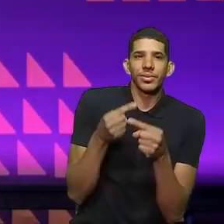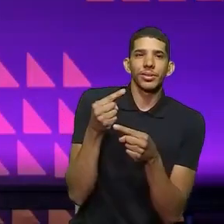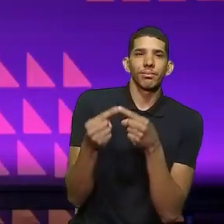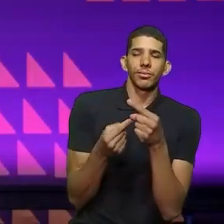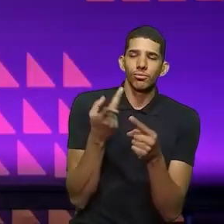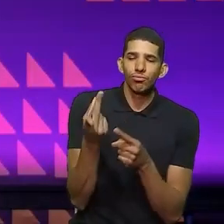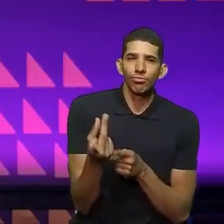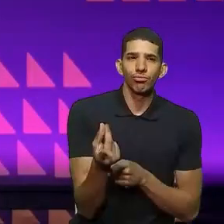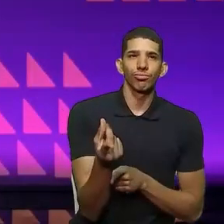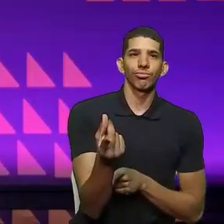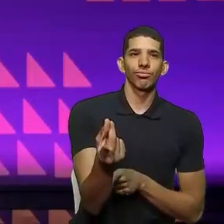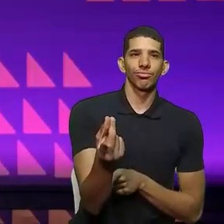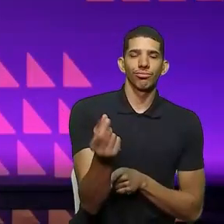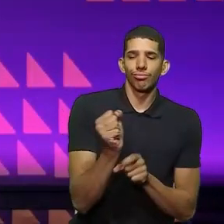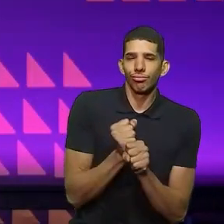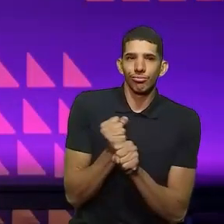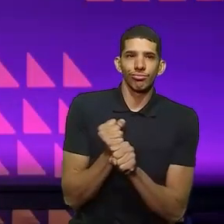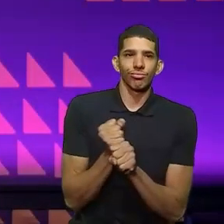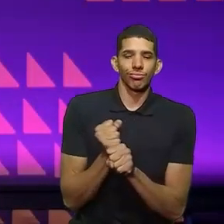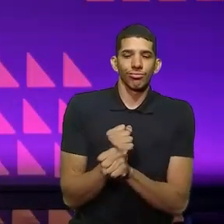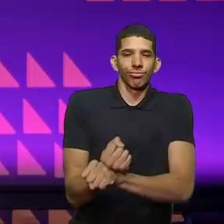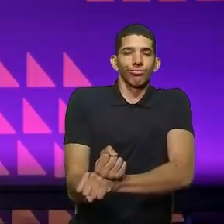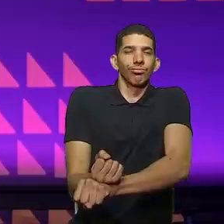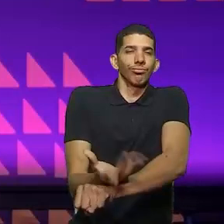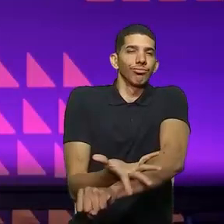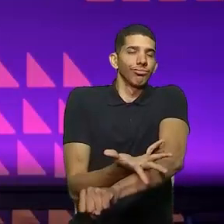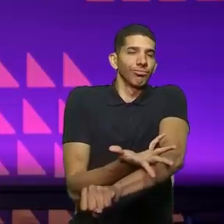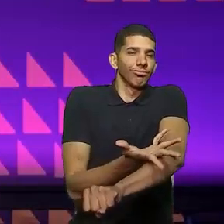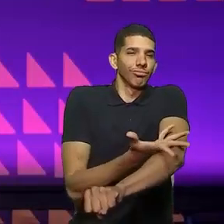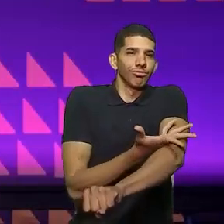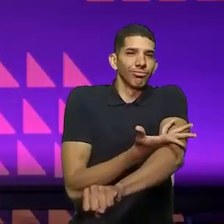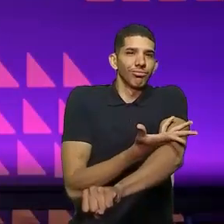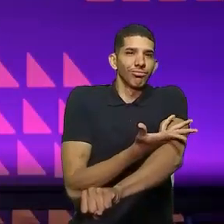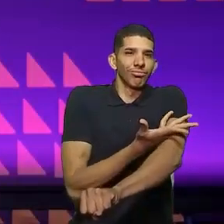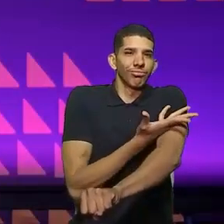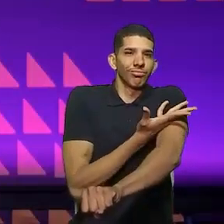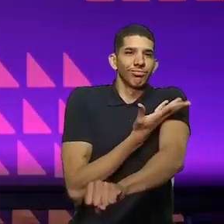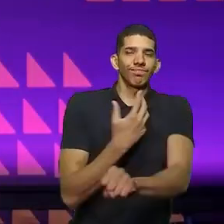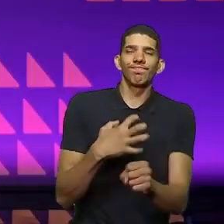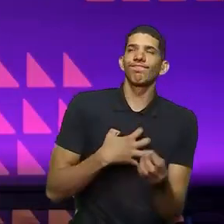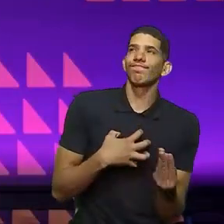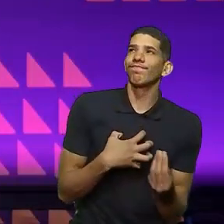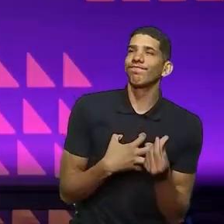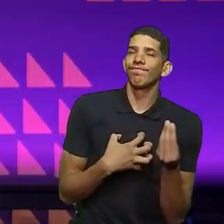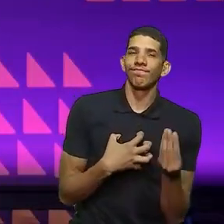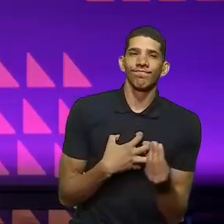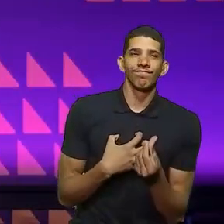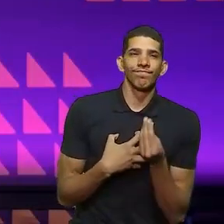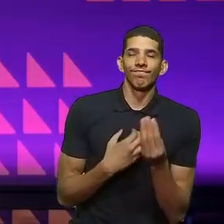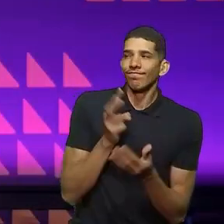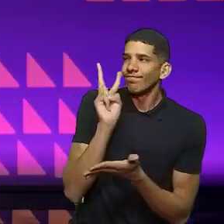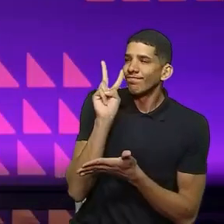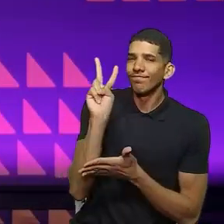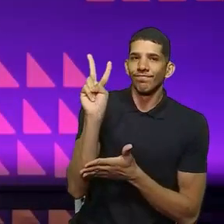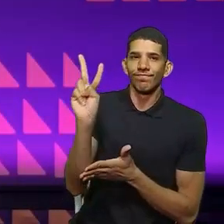caminhada, é muito emocionante, especial para mim, vê-la